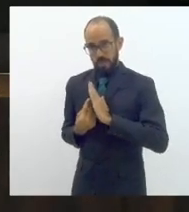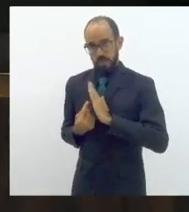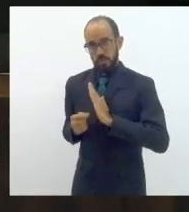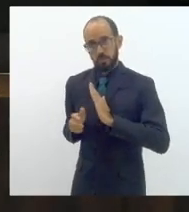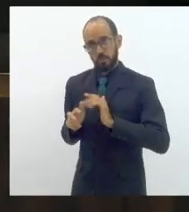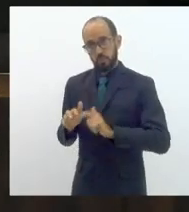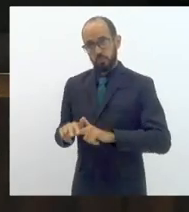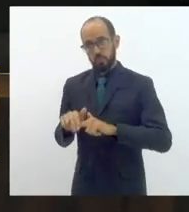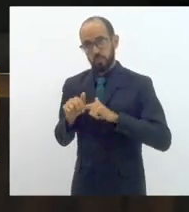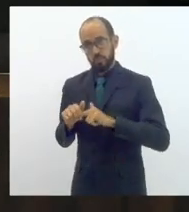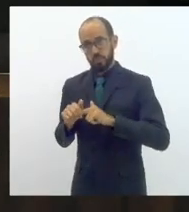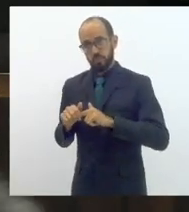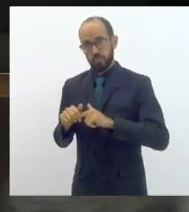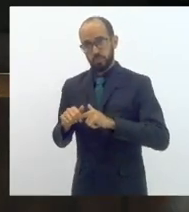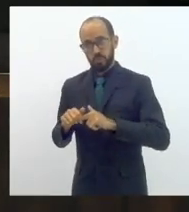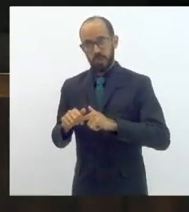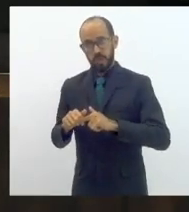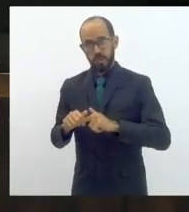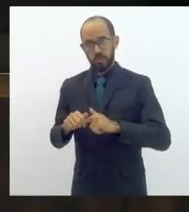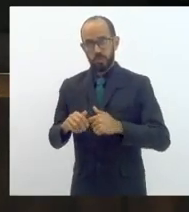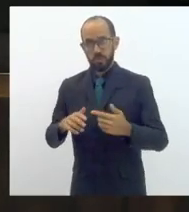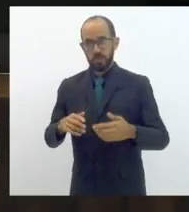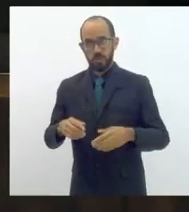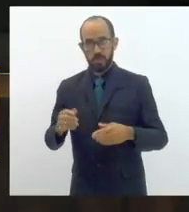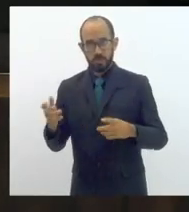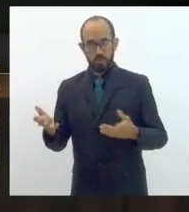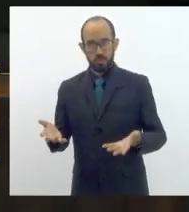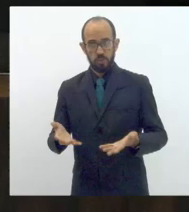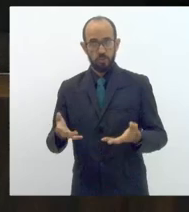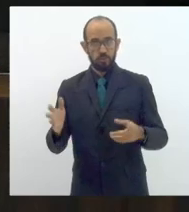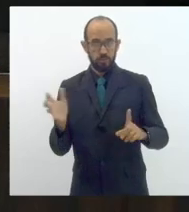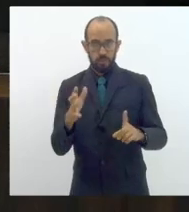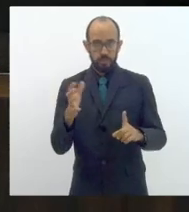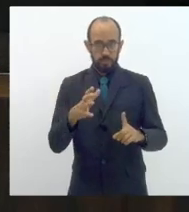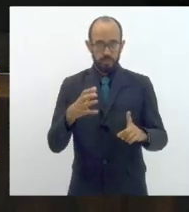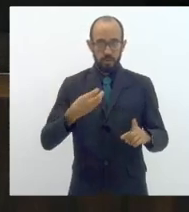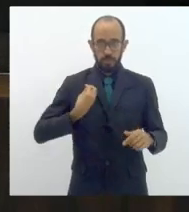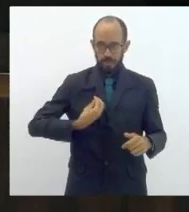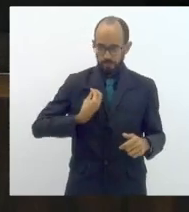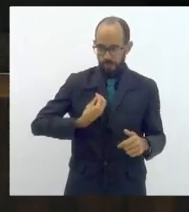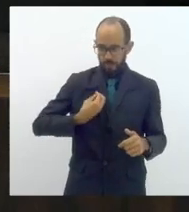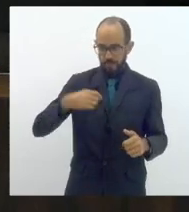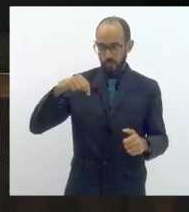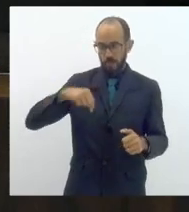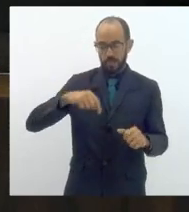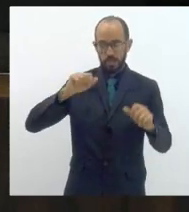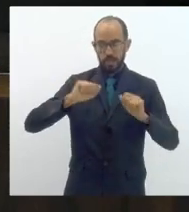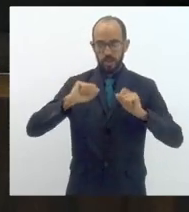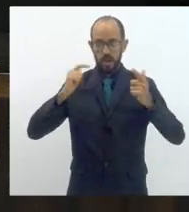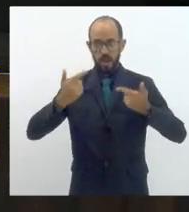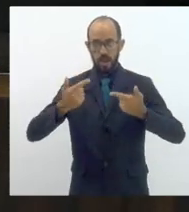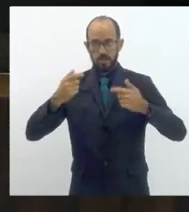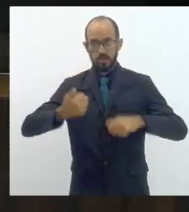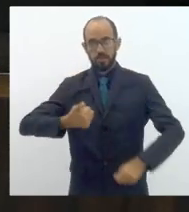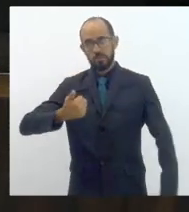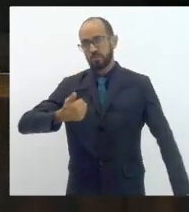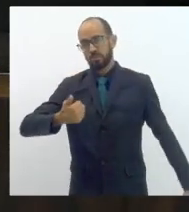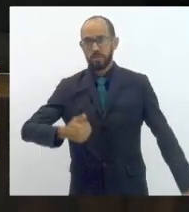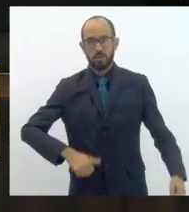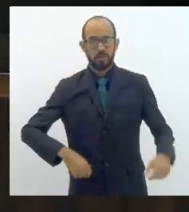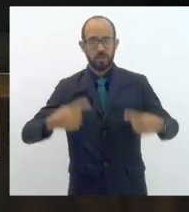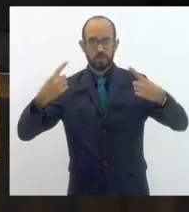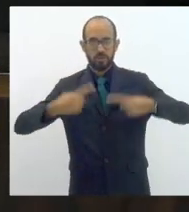que tanto estimula a participação da juventude no parlamento, que essa primeira fase das disputas eleitorais